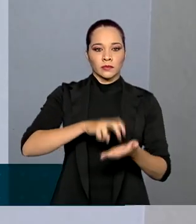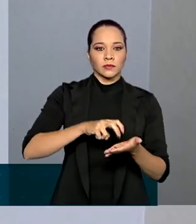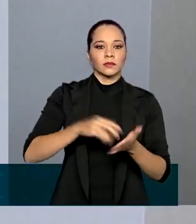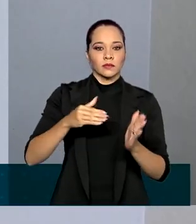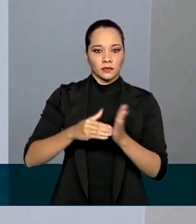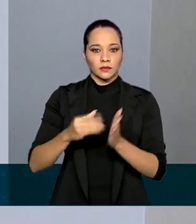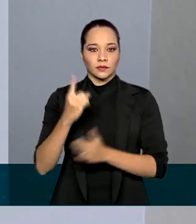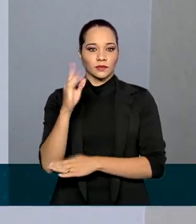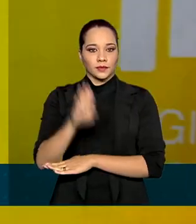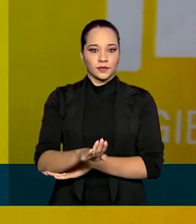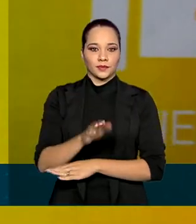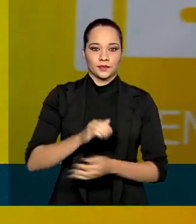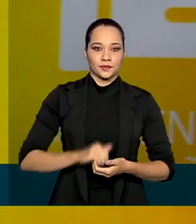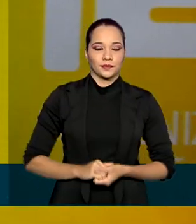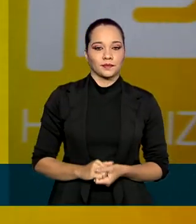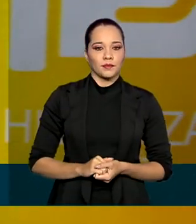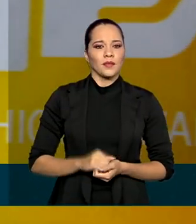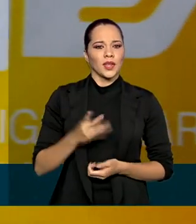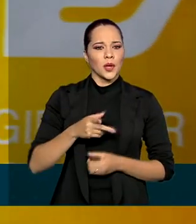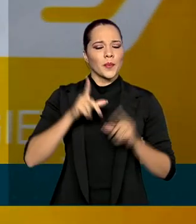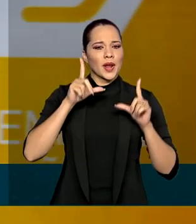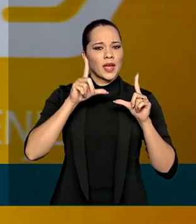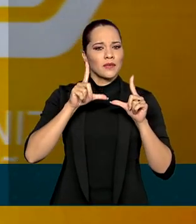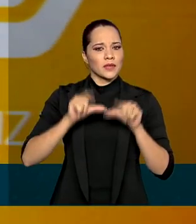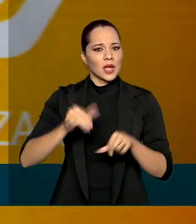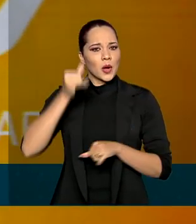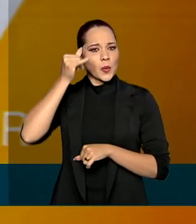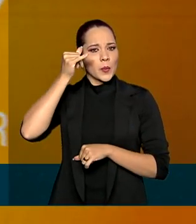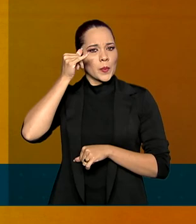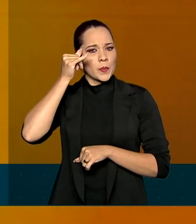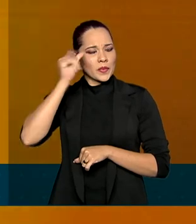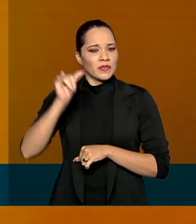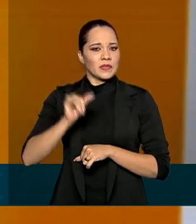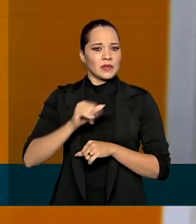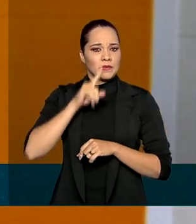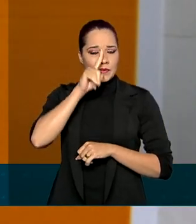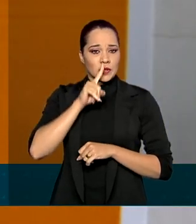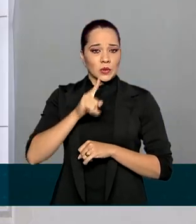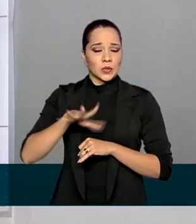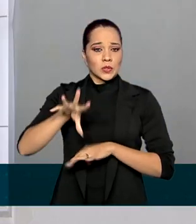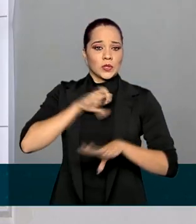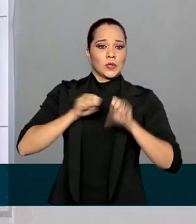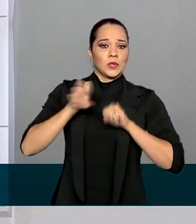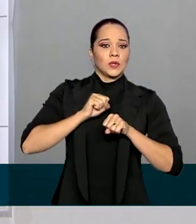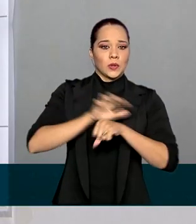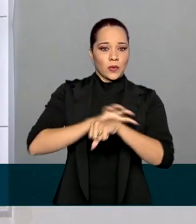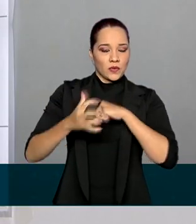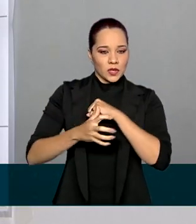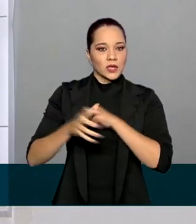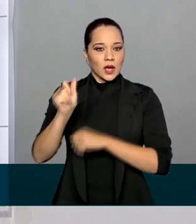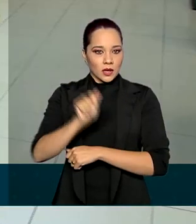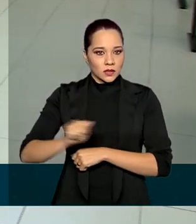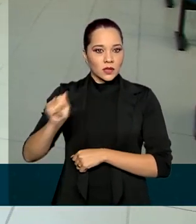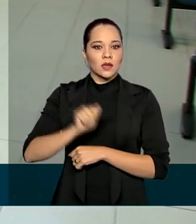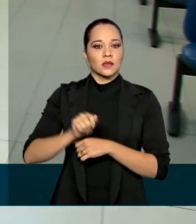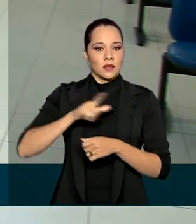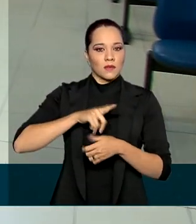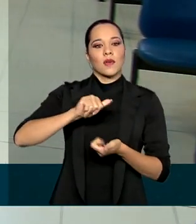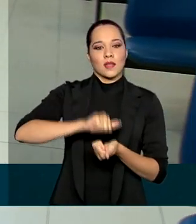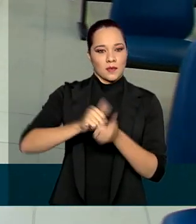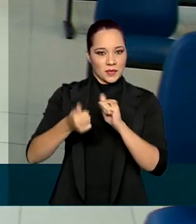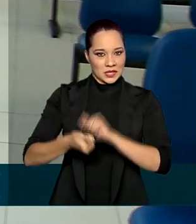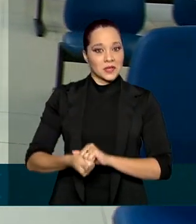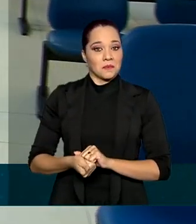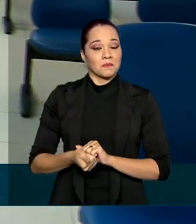7 da manhã a 1 da tarde. Para reduzir os riscos de transmissão de covid-19, as agências foram adaptadas